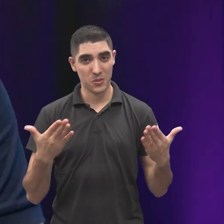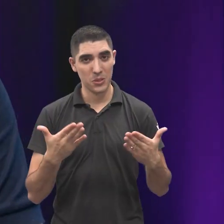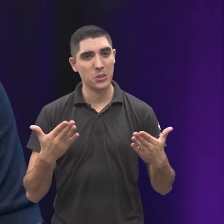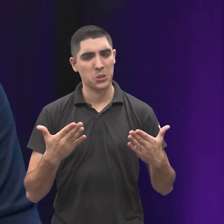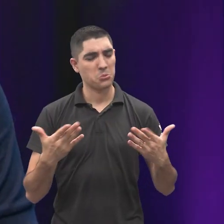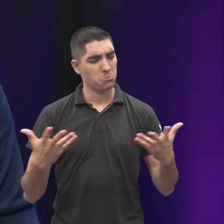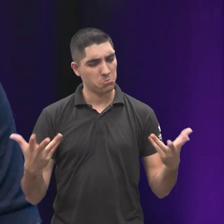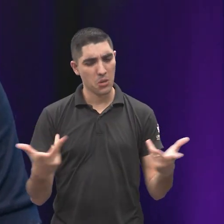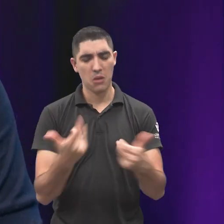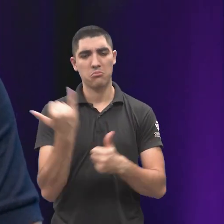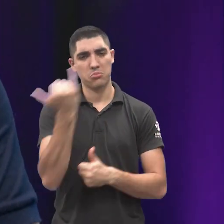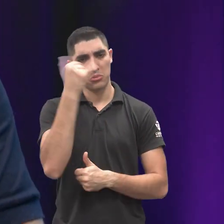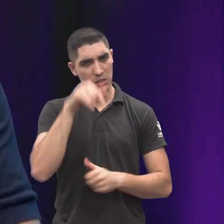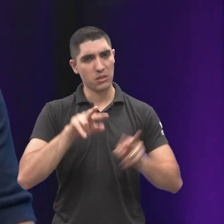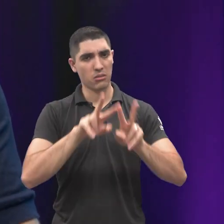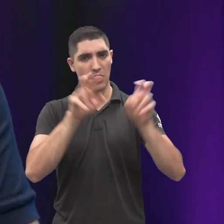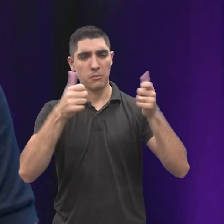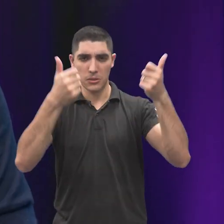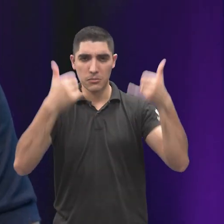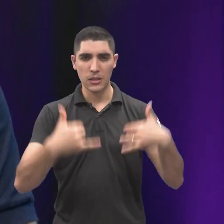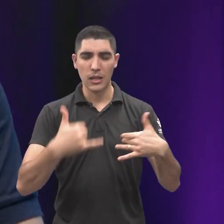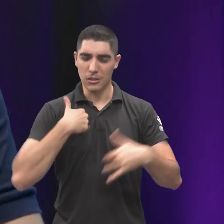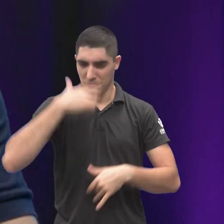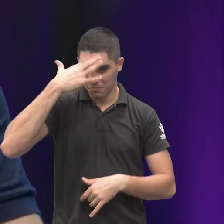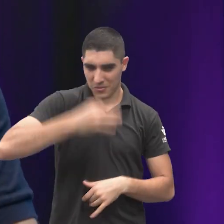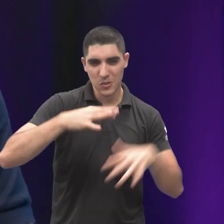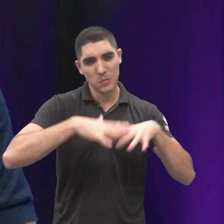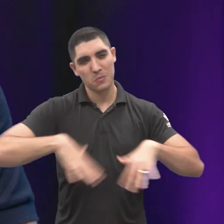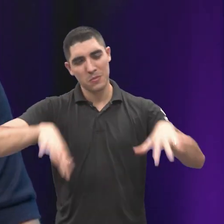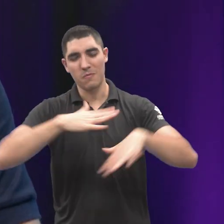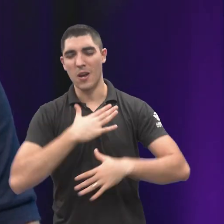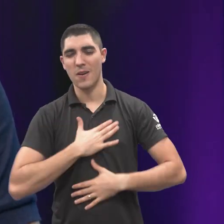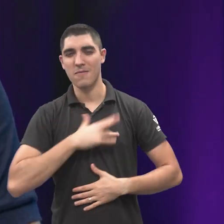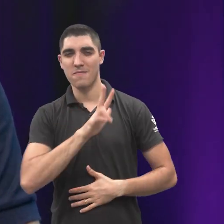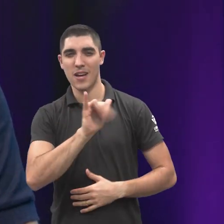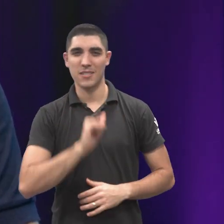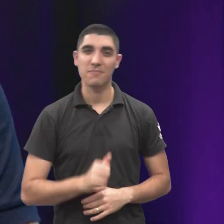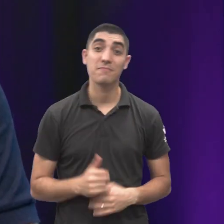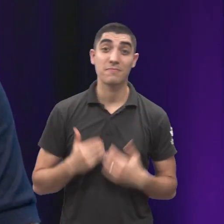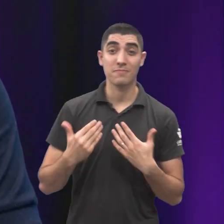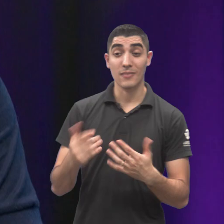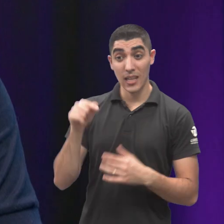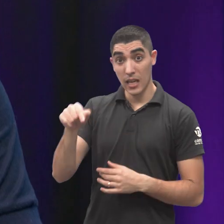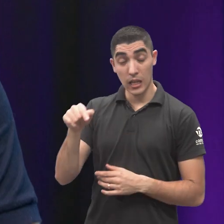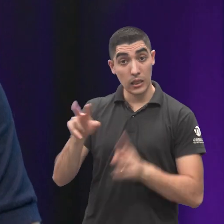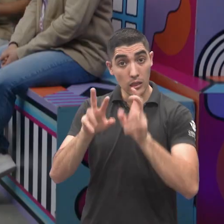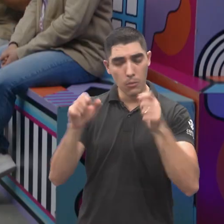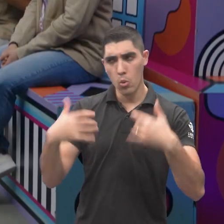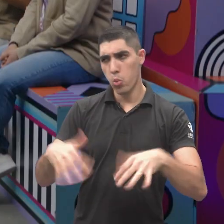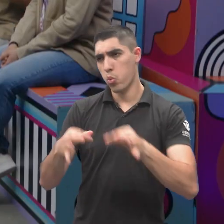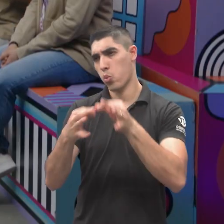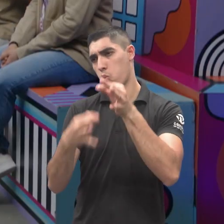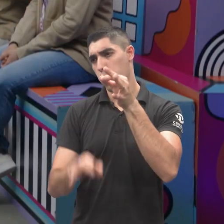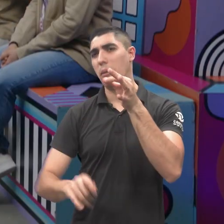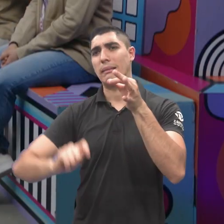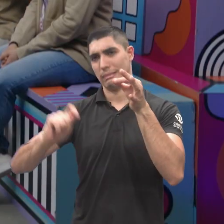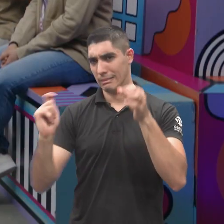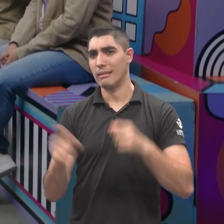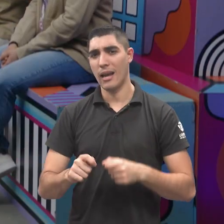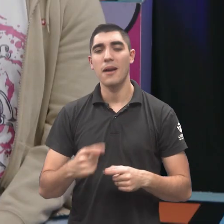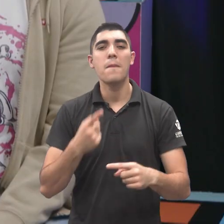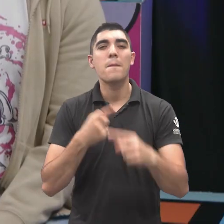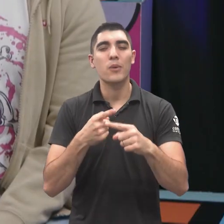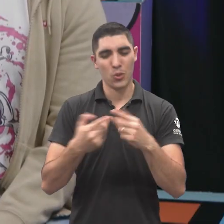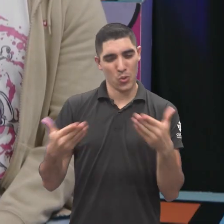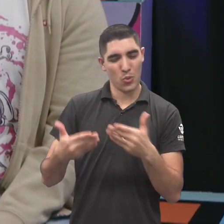prazer, né? Um conteúdo ali que tem um altíssimo valor, com certeza. O pessoal vai gostar bastante dessas novidades aí. É um papo que continuaria longe.